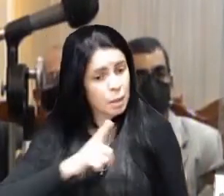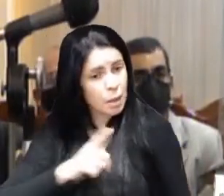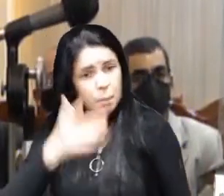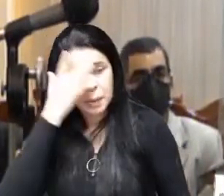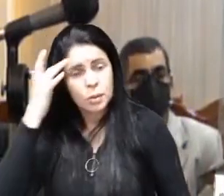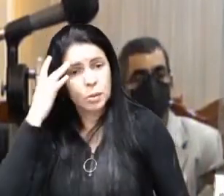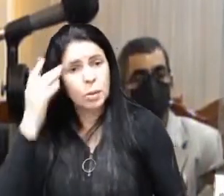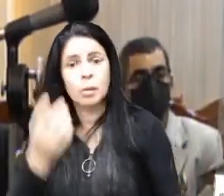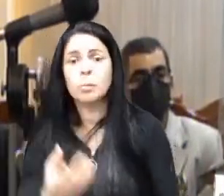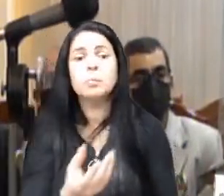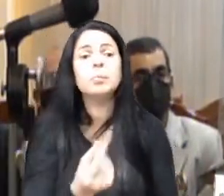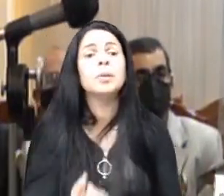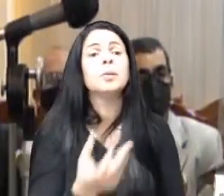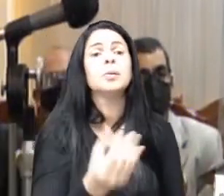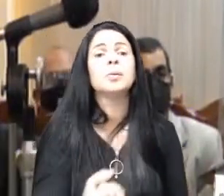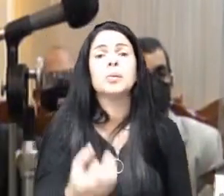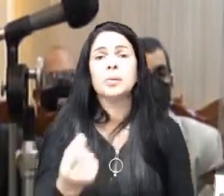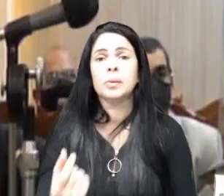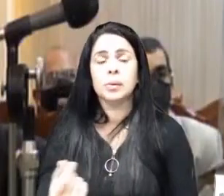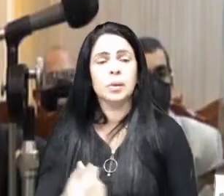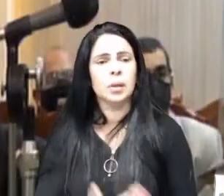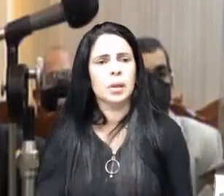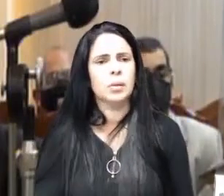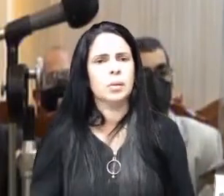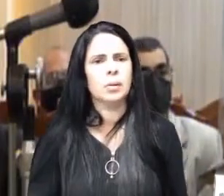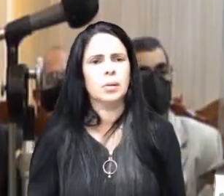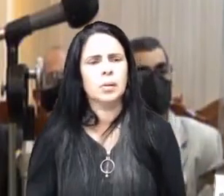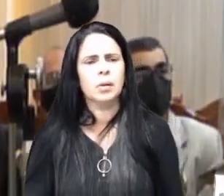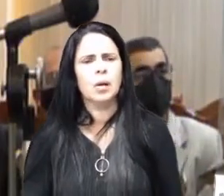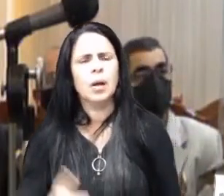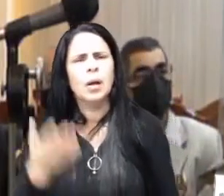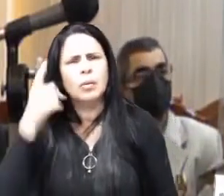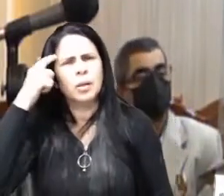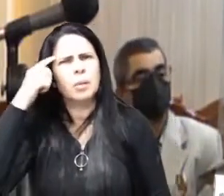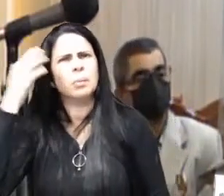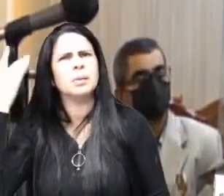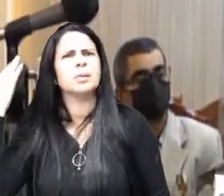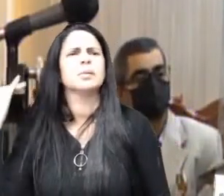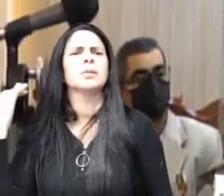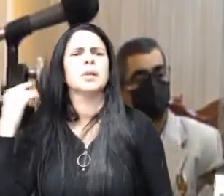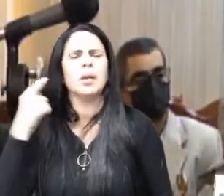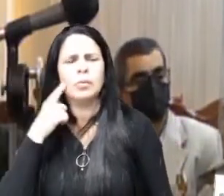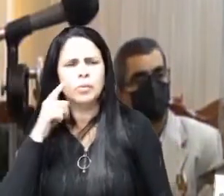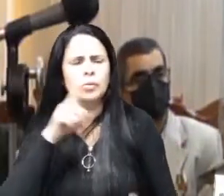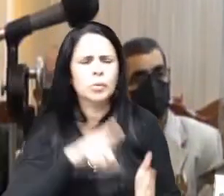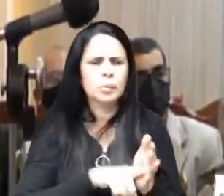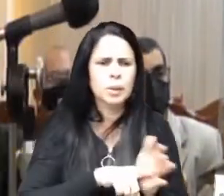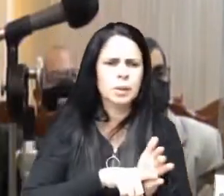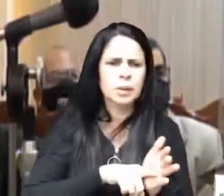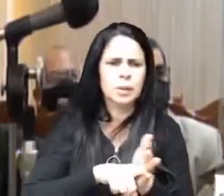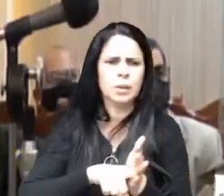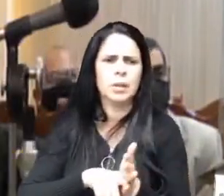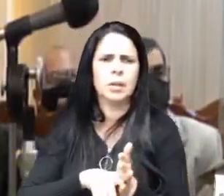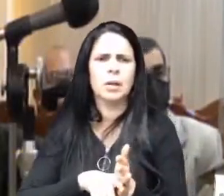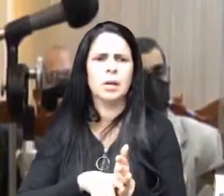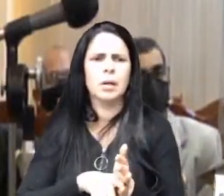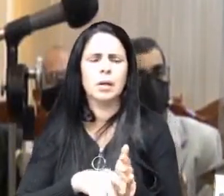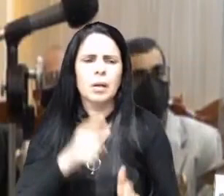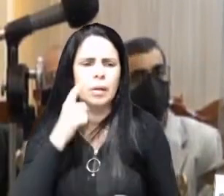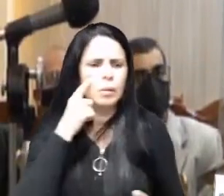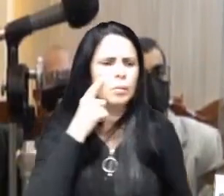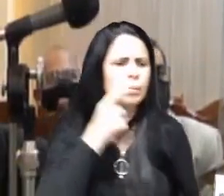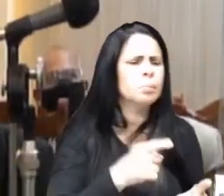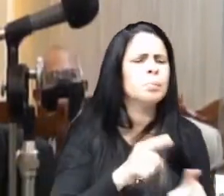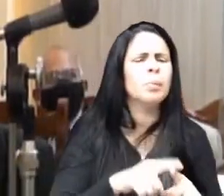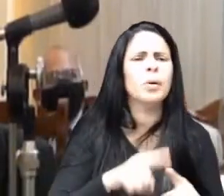dinheiro. Eu fiquei pensando um dia, até procurei pesquisar isso. Por que é que uma pessoa busca saber uma falha de alguém,